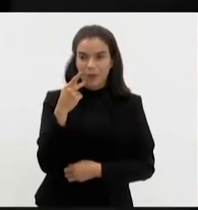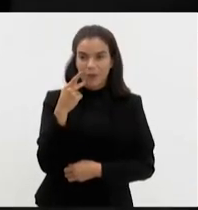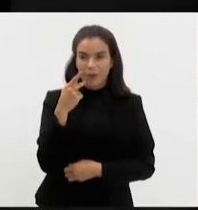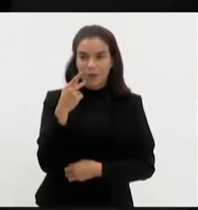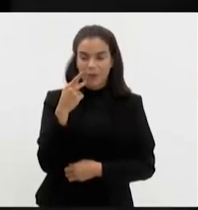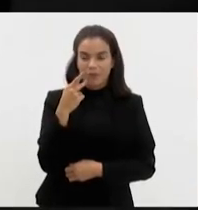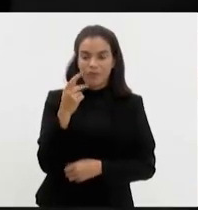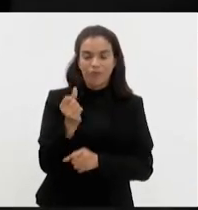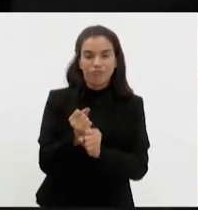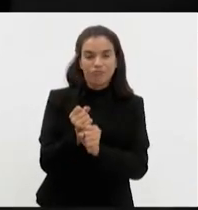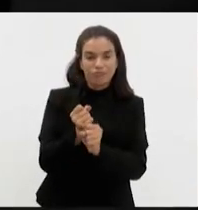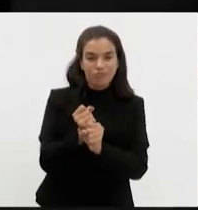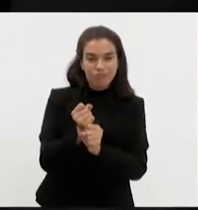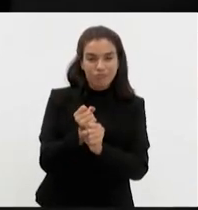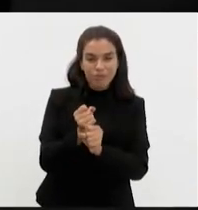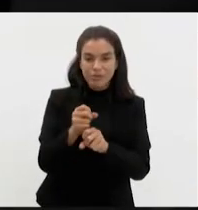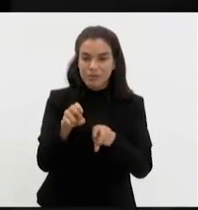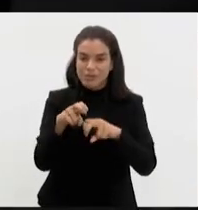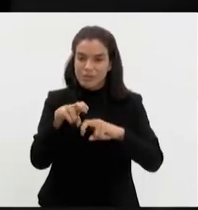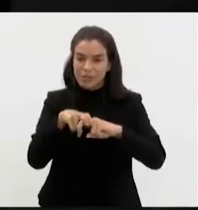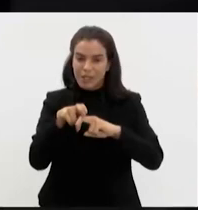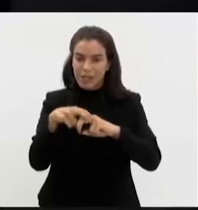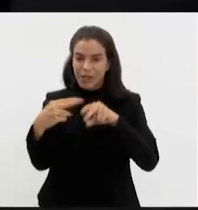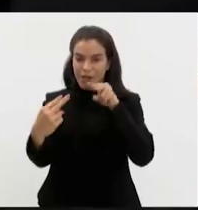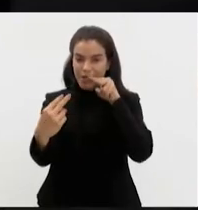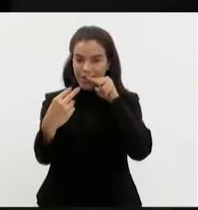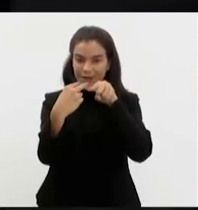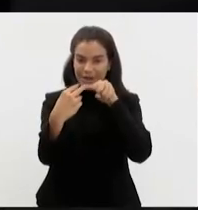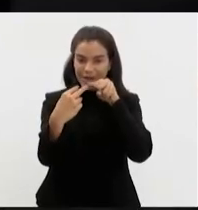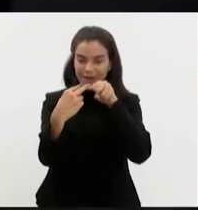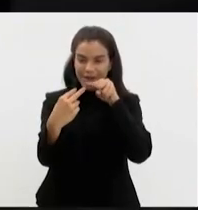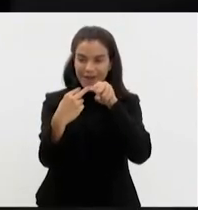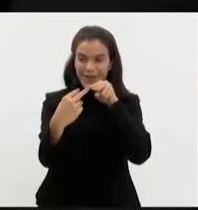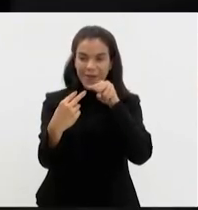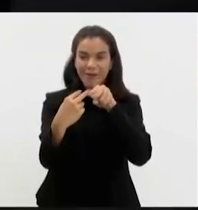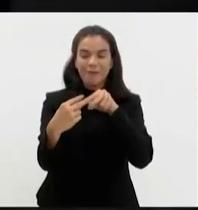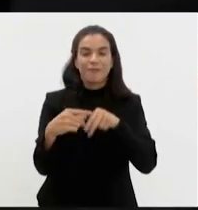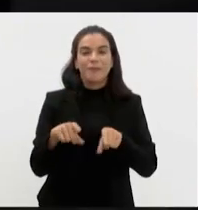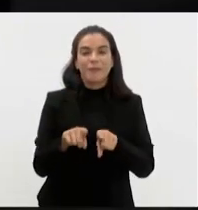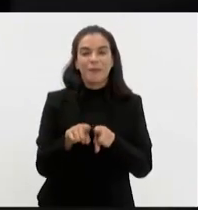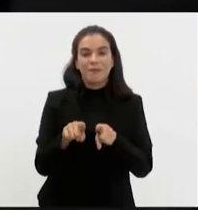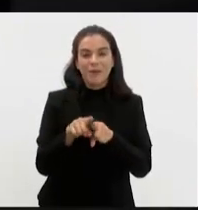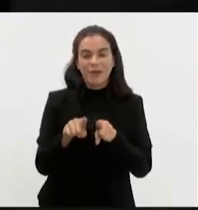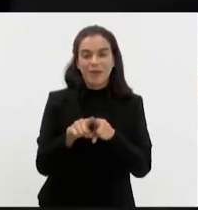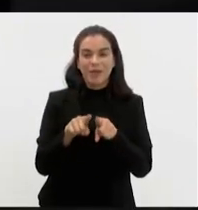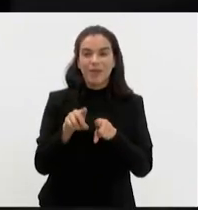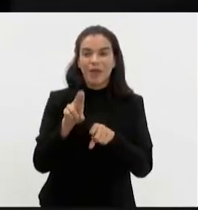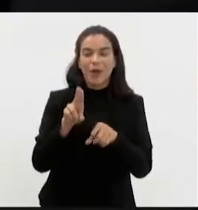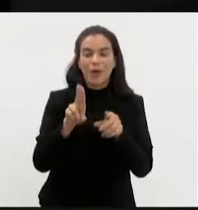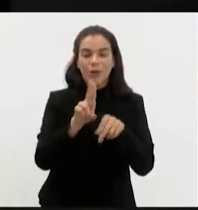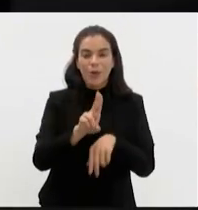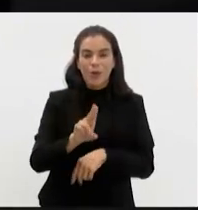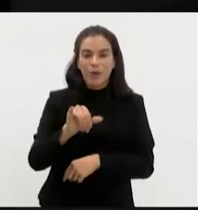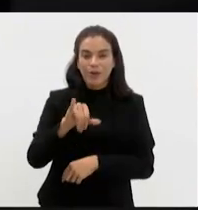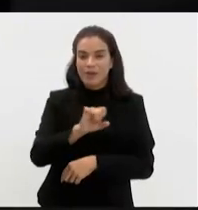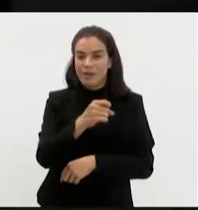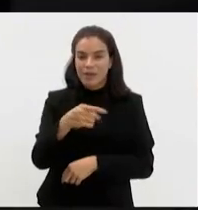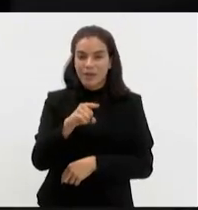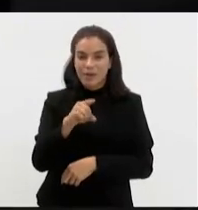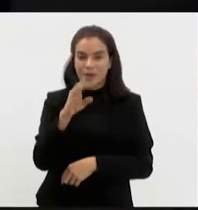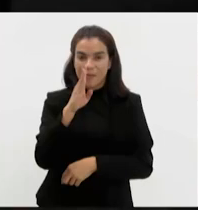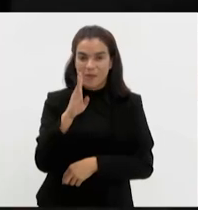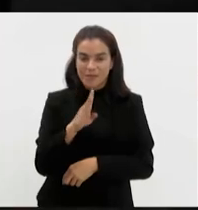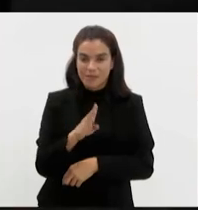decano dessa casa ali sentadinho olhando para mim mim meu querido irmão companheiro da União Brasil Deputado Fábio Silva não